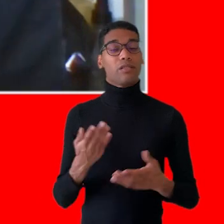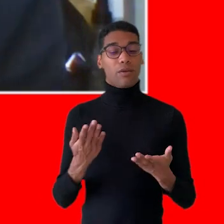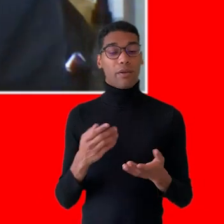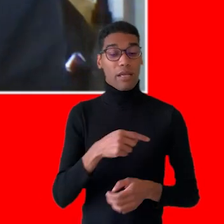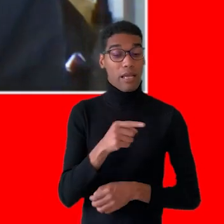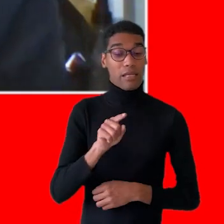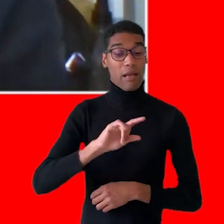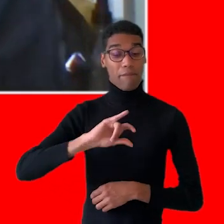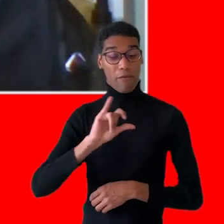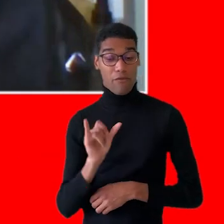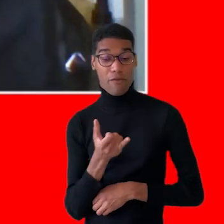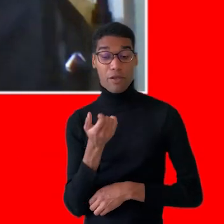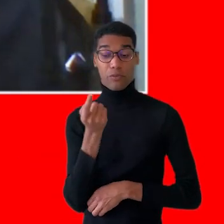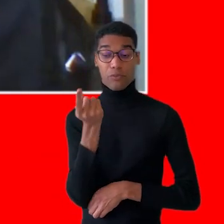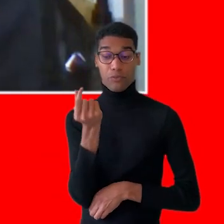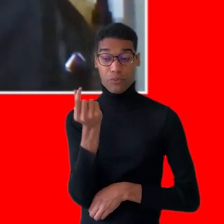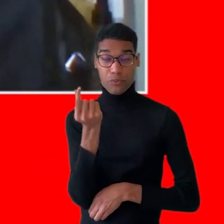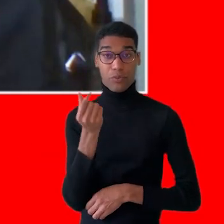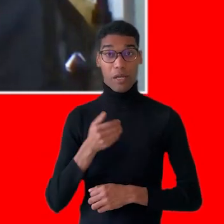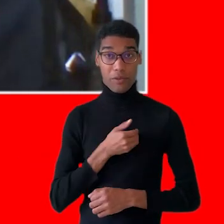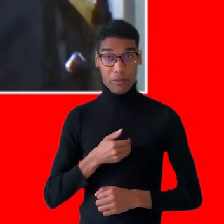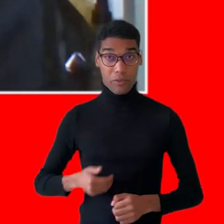usando dinheiro público,